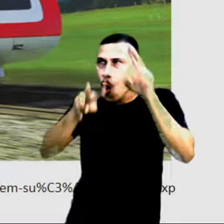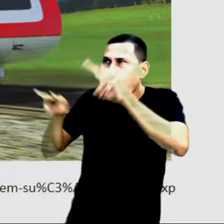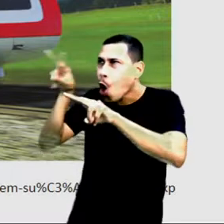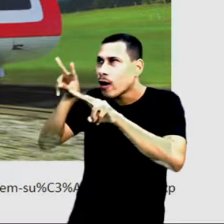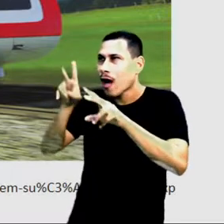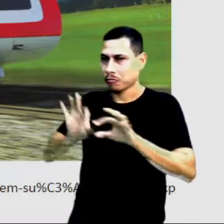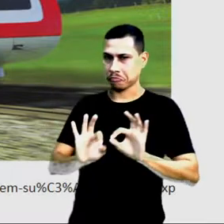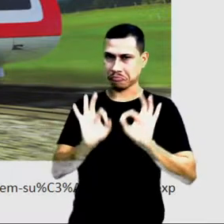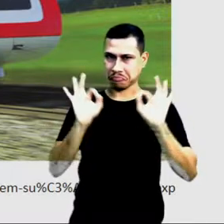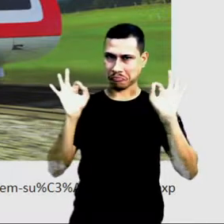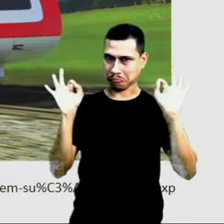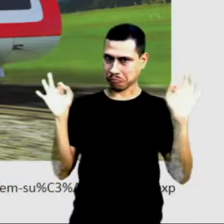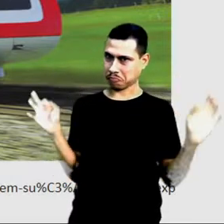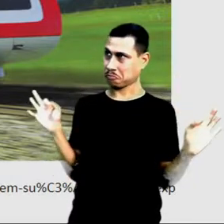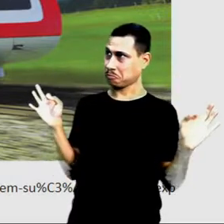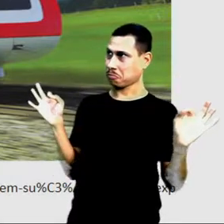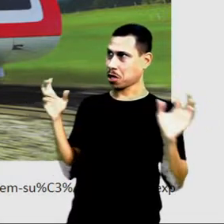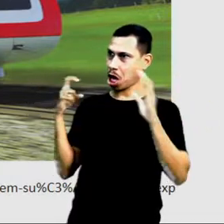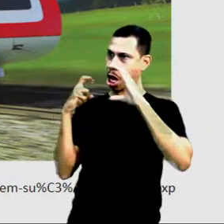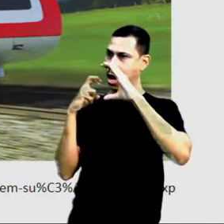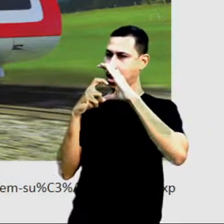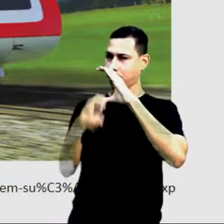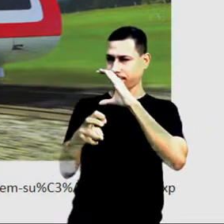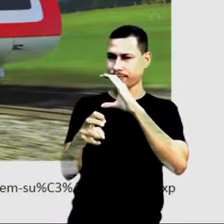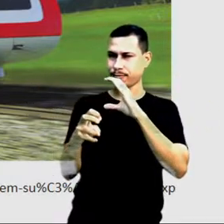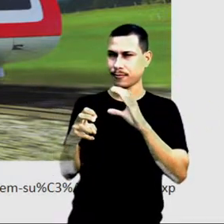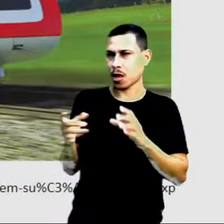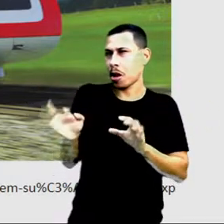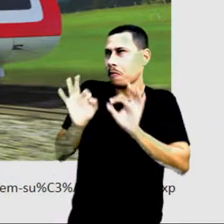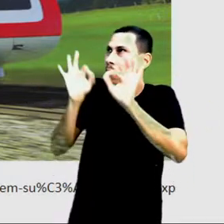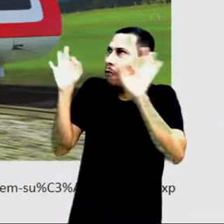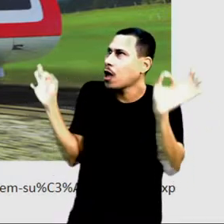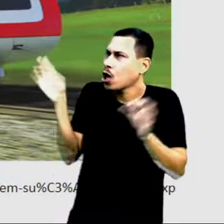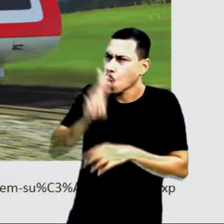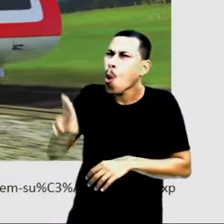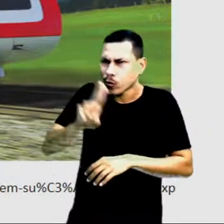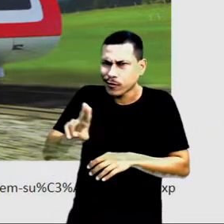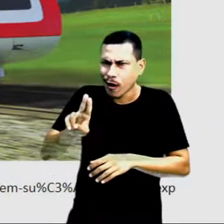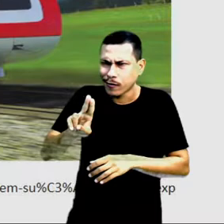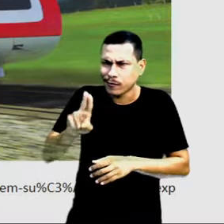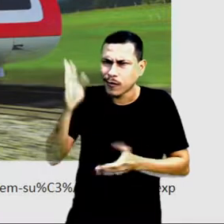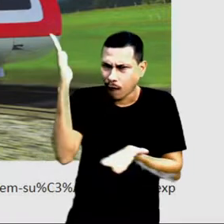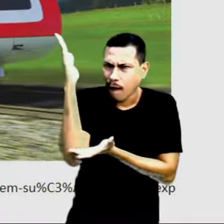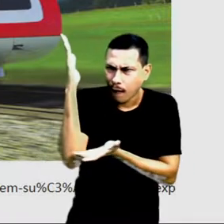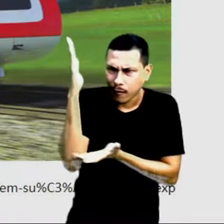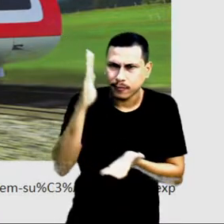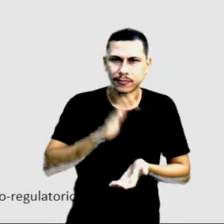bem chique, que existe em alguns países. Ele é movimentado com carvão, será?